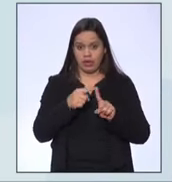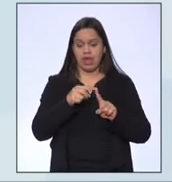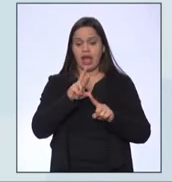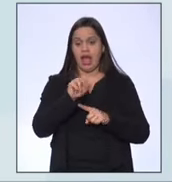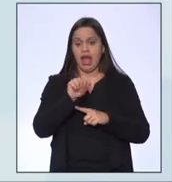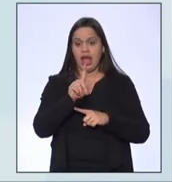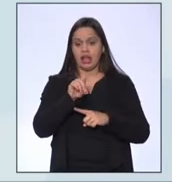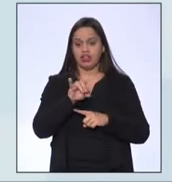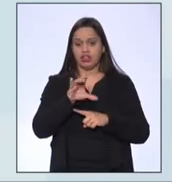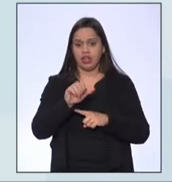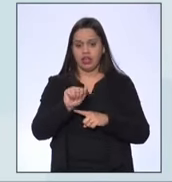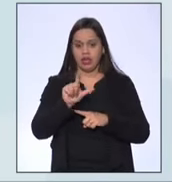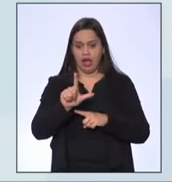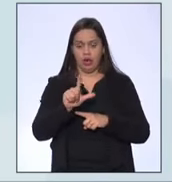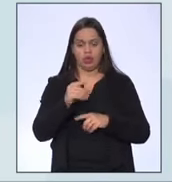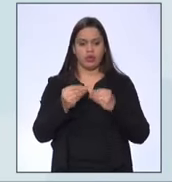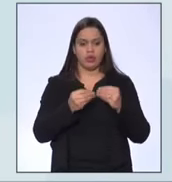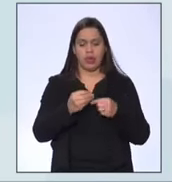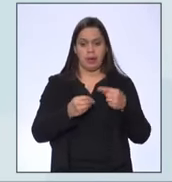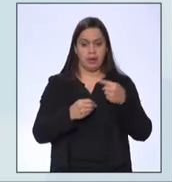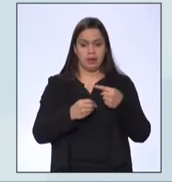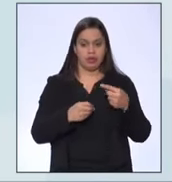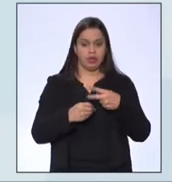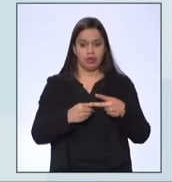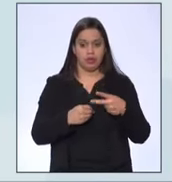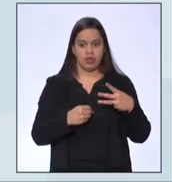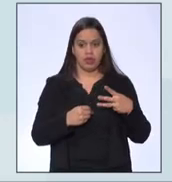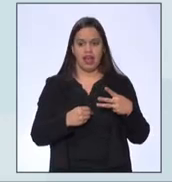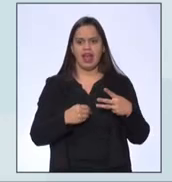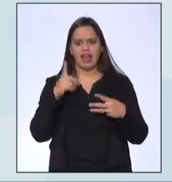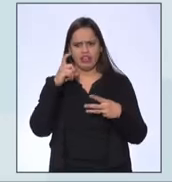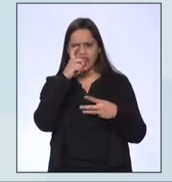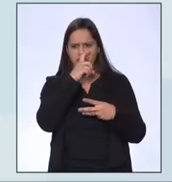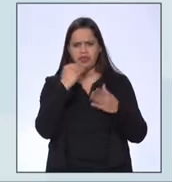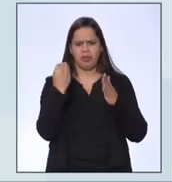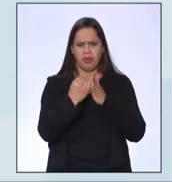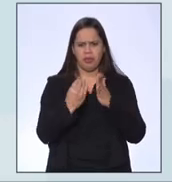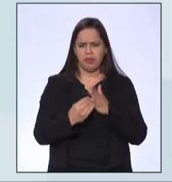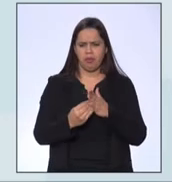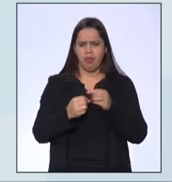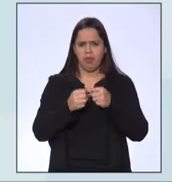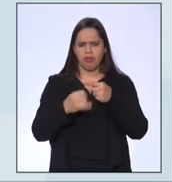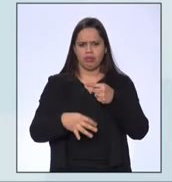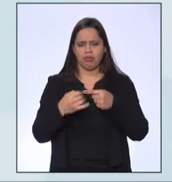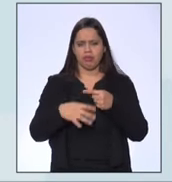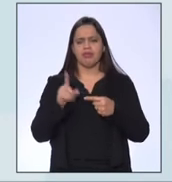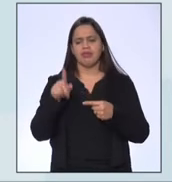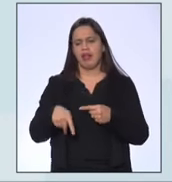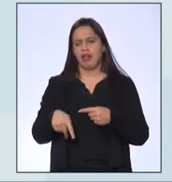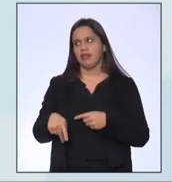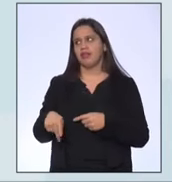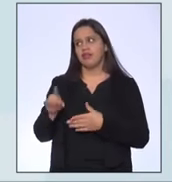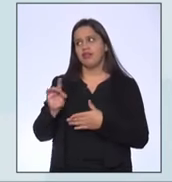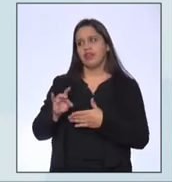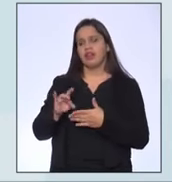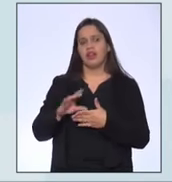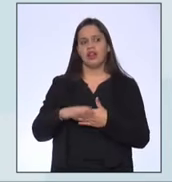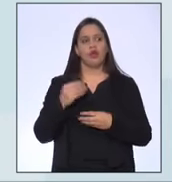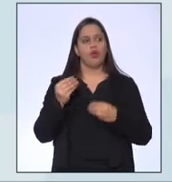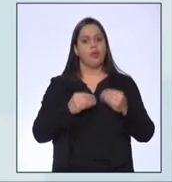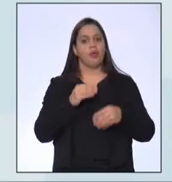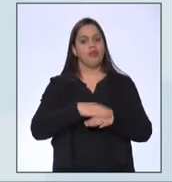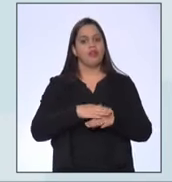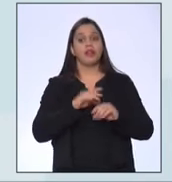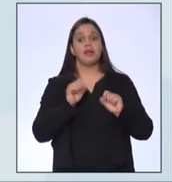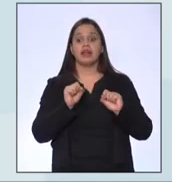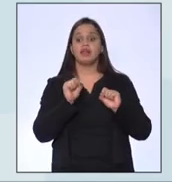bem? Tem a primeira, a segunda e a terceira. É difícil colocar no chat a raiz, né? Sim, professor. Mas Como que enfim, eles vão você pode fazer? até usar